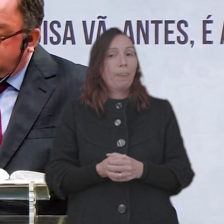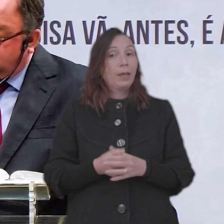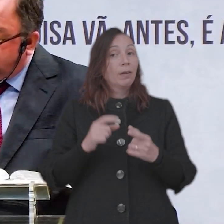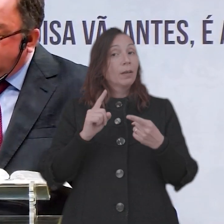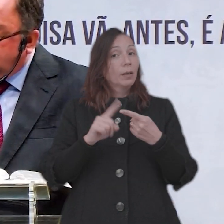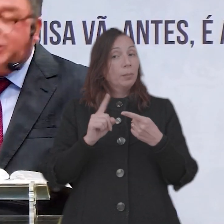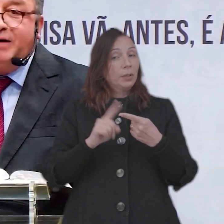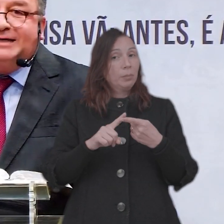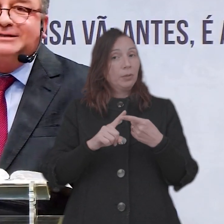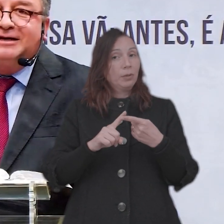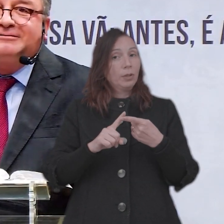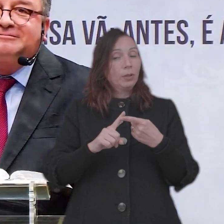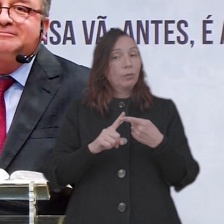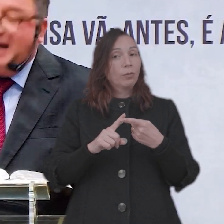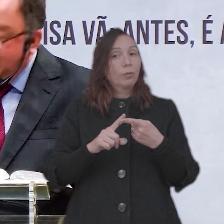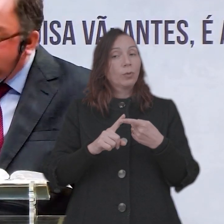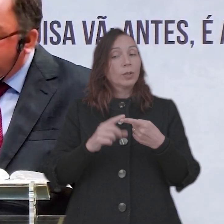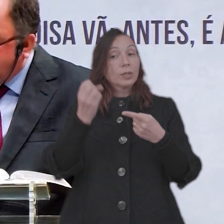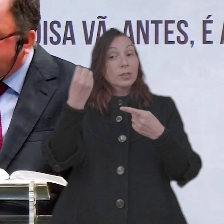Primeiro, nos fala de uma doença.